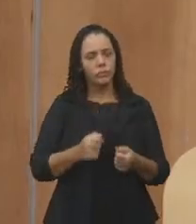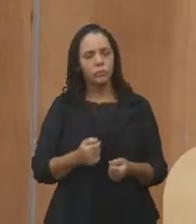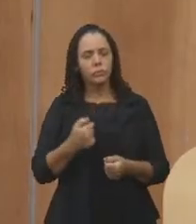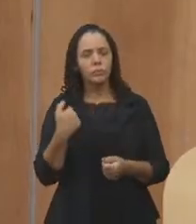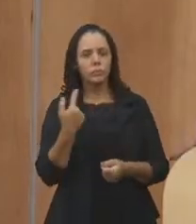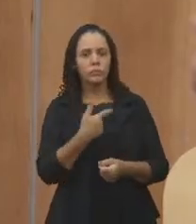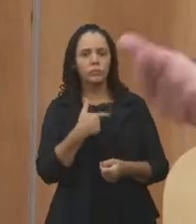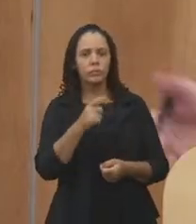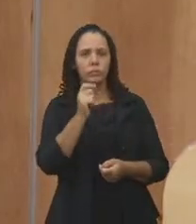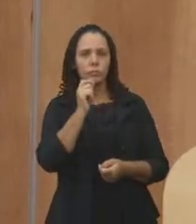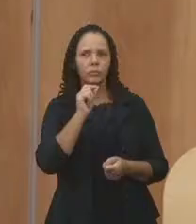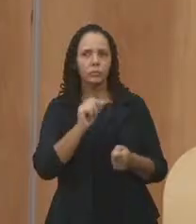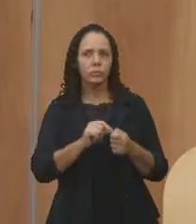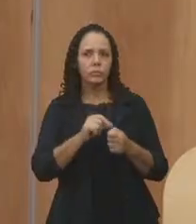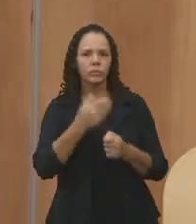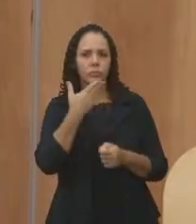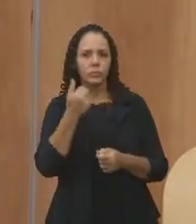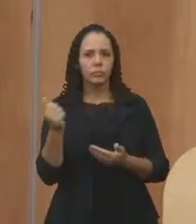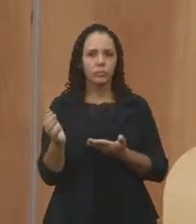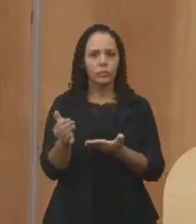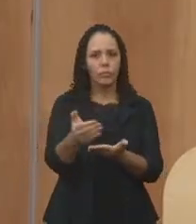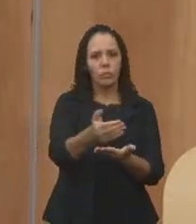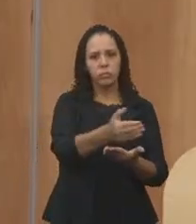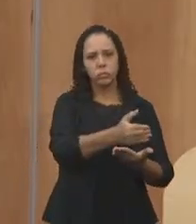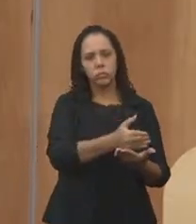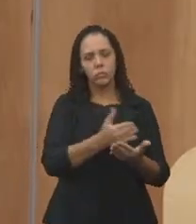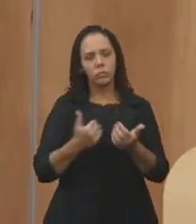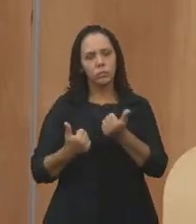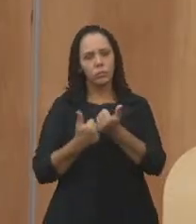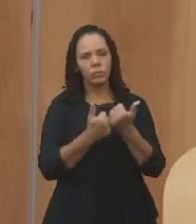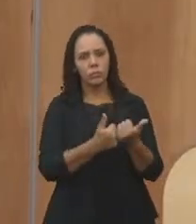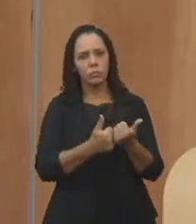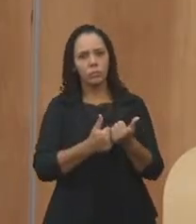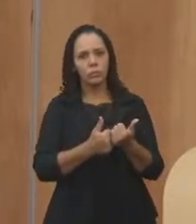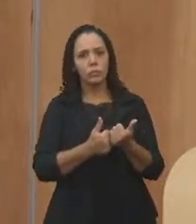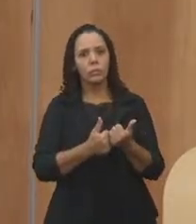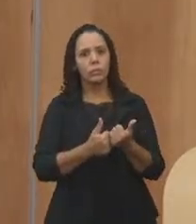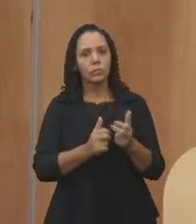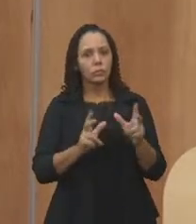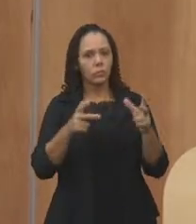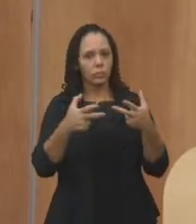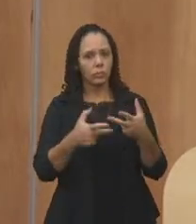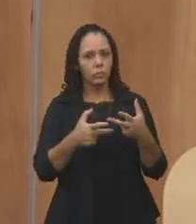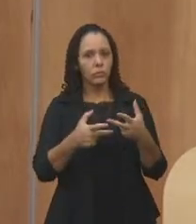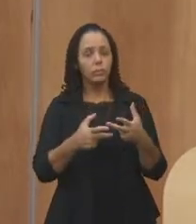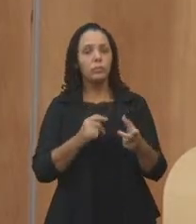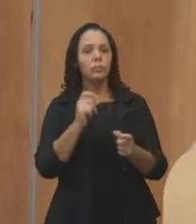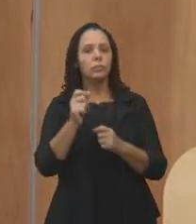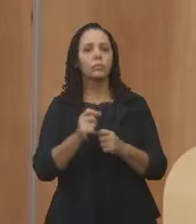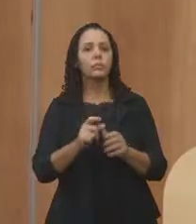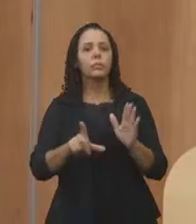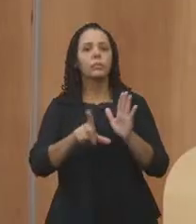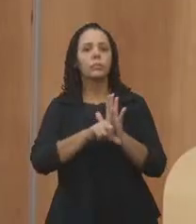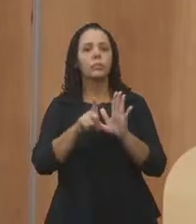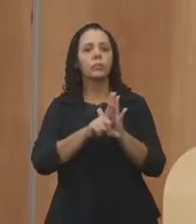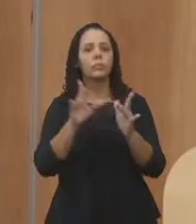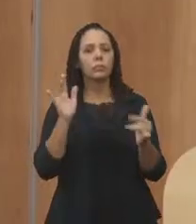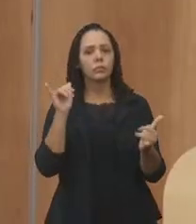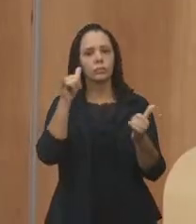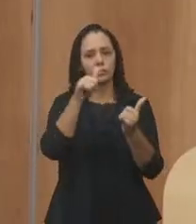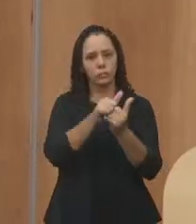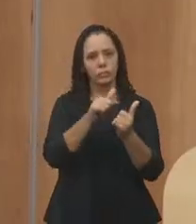melhorar a arrecadação, inclusive com o apoio dessa casa, foi a lei de anistia. Então, muitos munícipes aí que não estavam adimplentes com